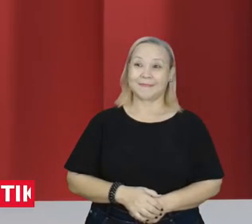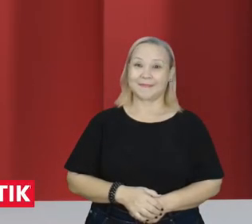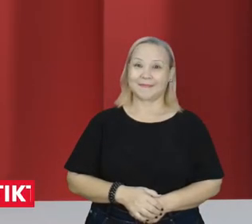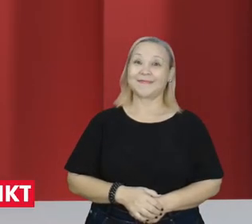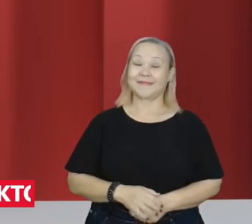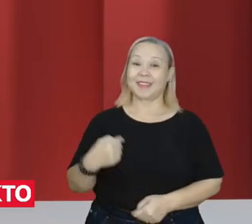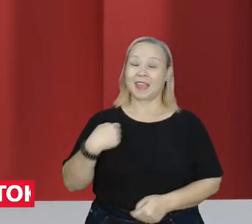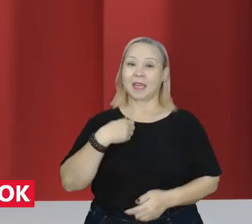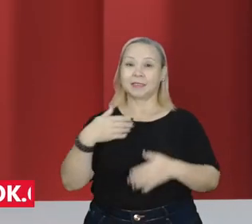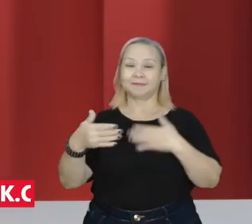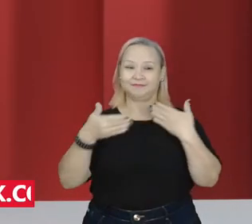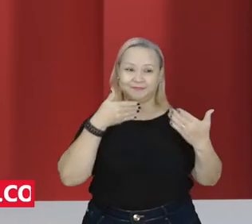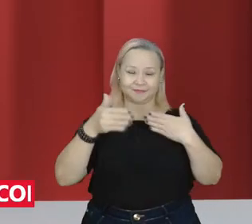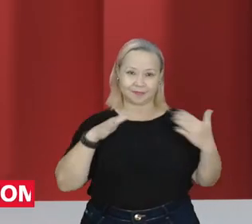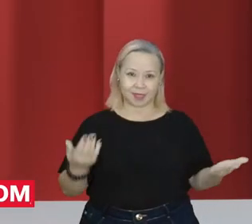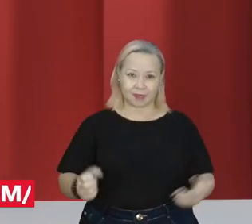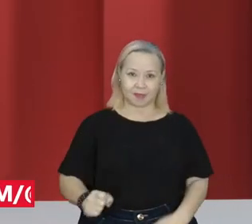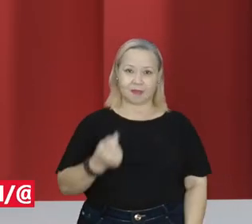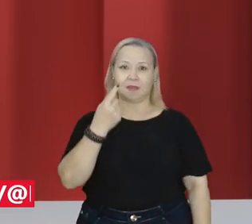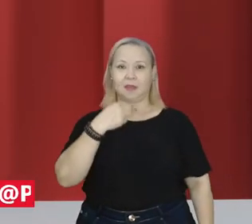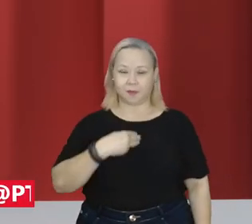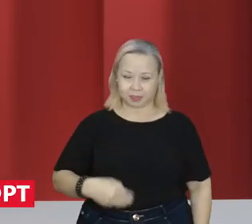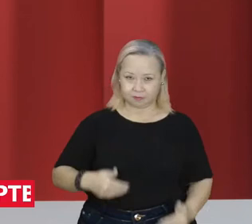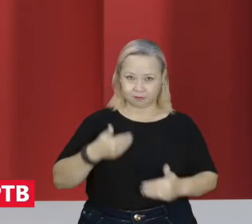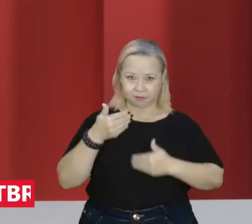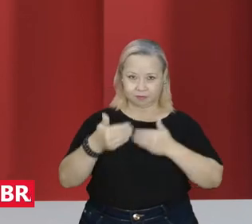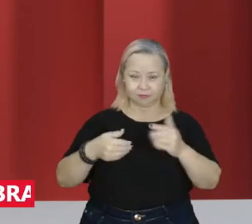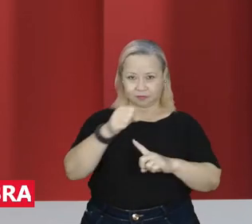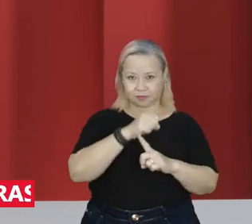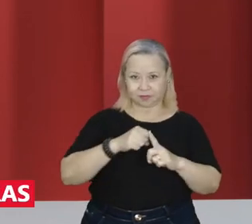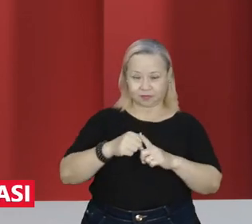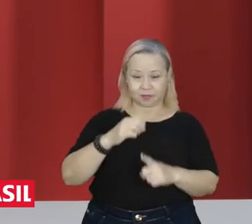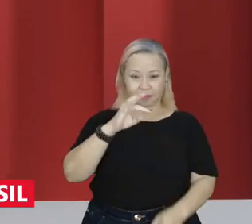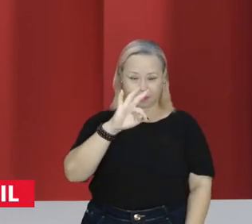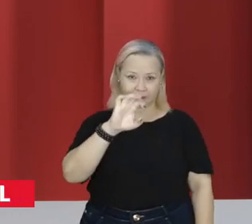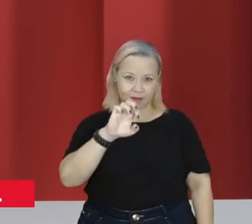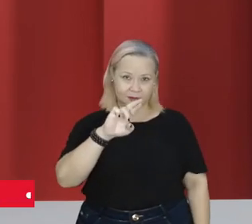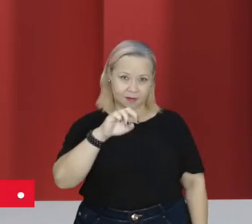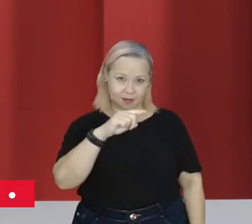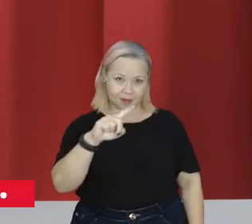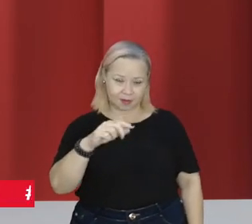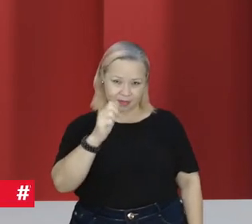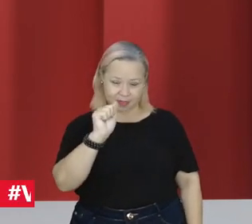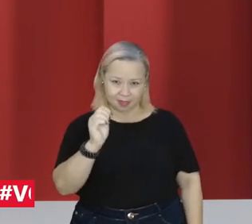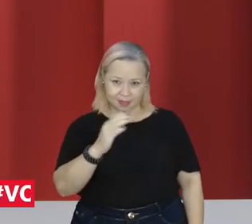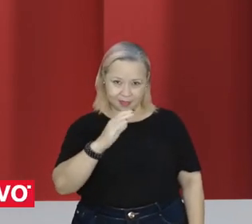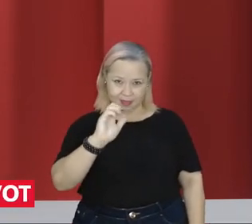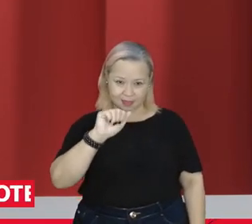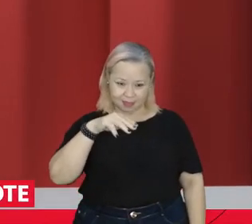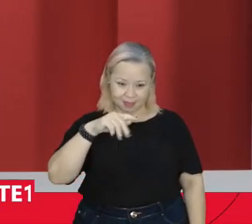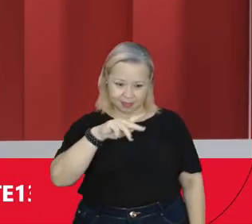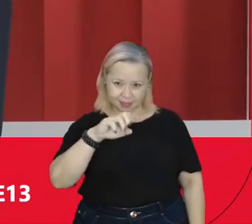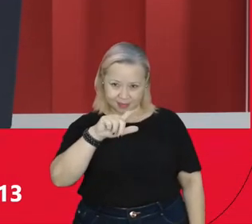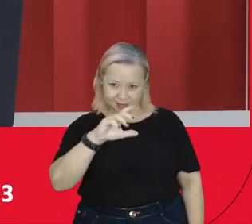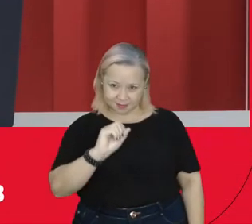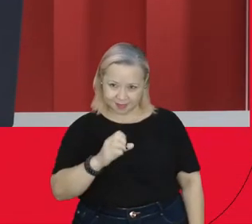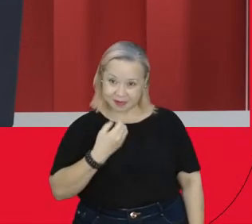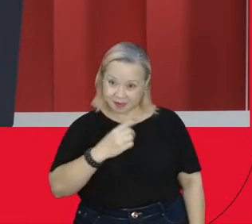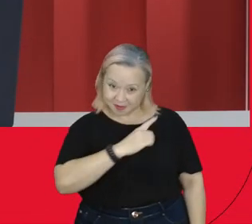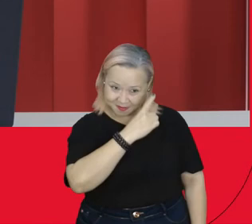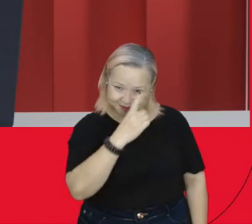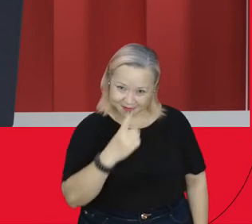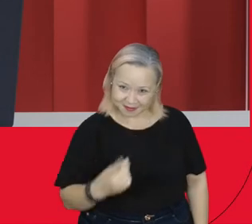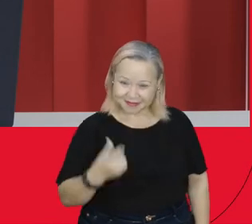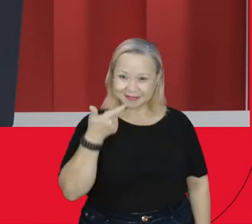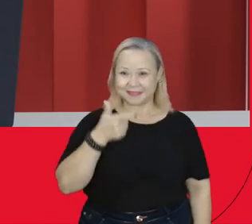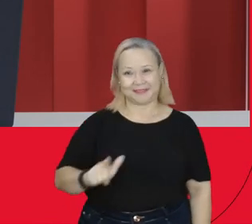A gente conversa agora com a ex-ministra do Desenvolvimento Social, Tereza Campelo. Bom dia, Tereza. Seja bem-vinda mais uma vez